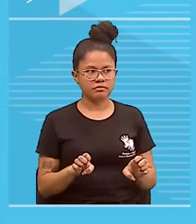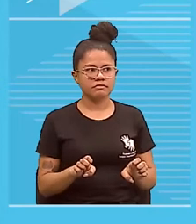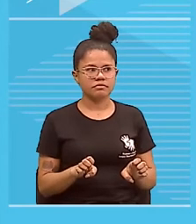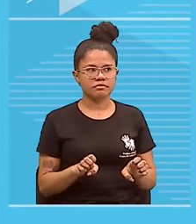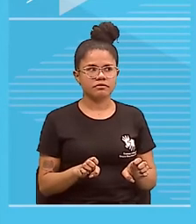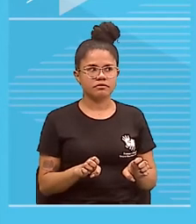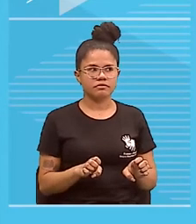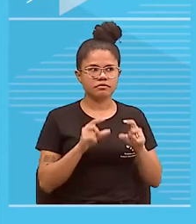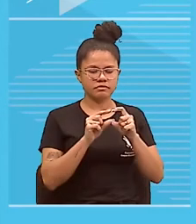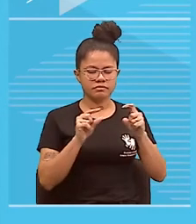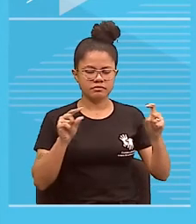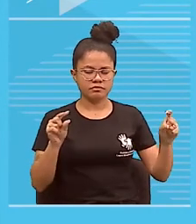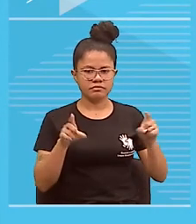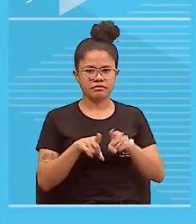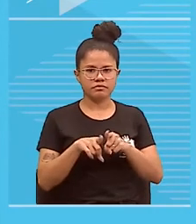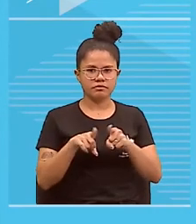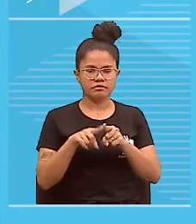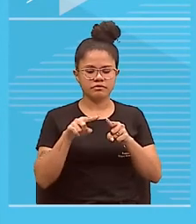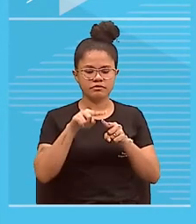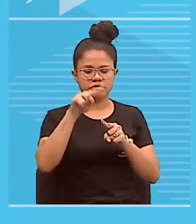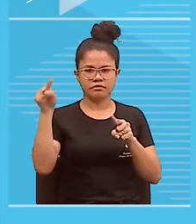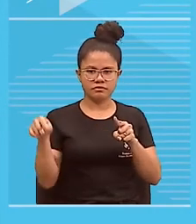tá que eu estou mostrando acíclica